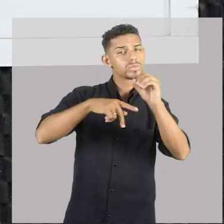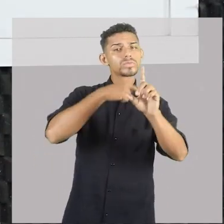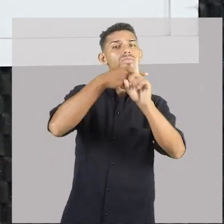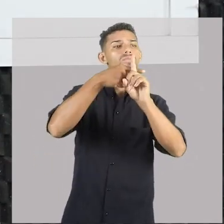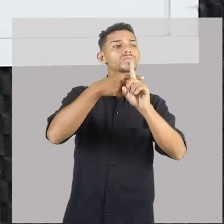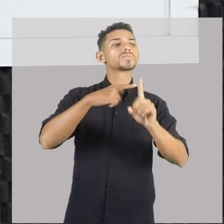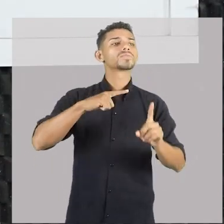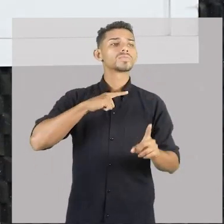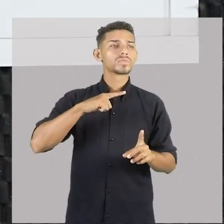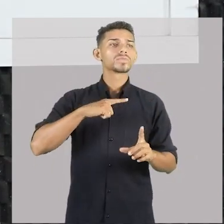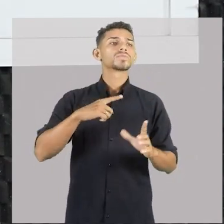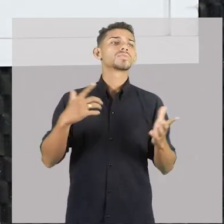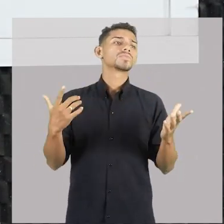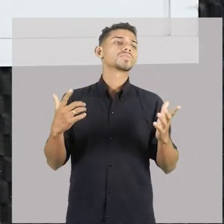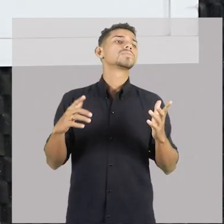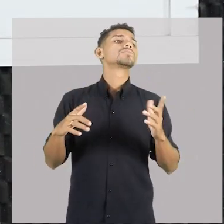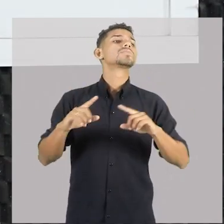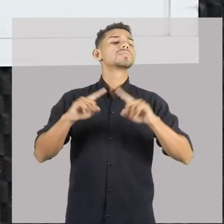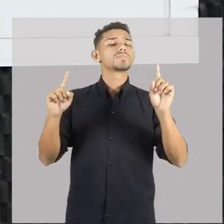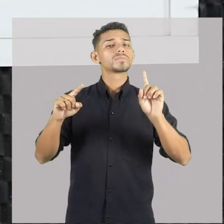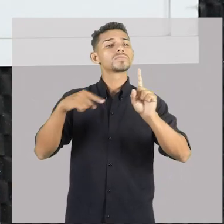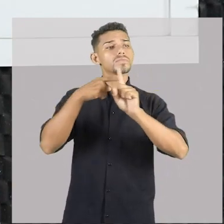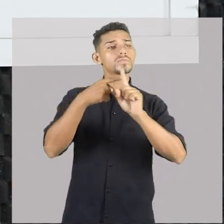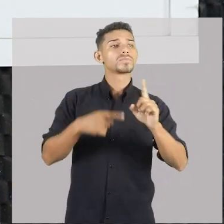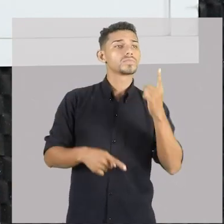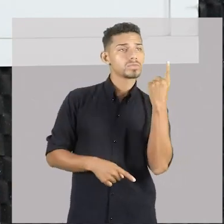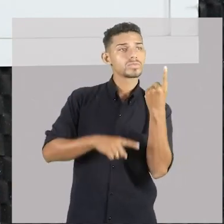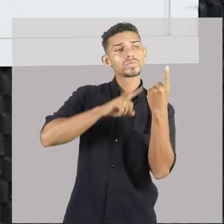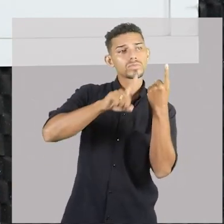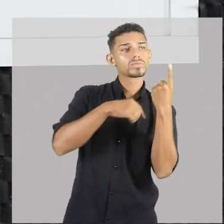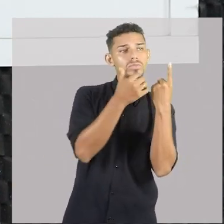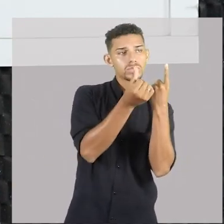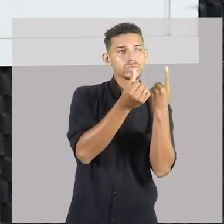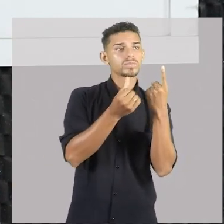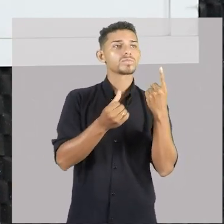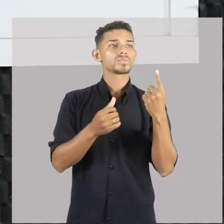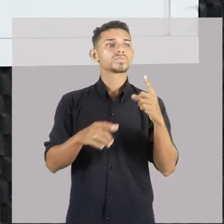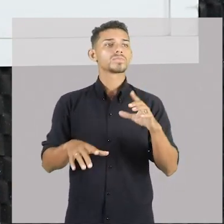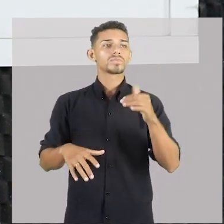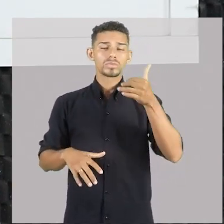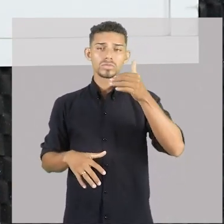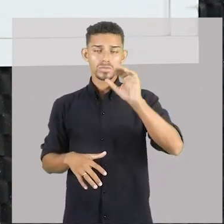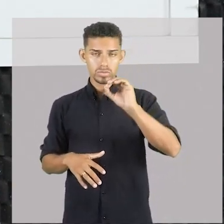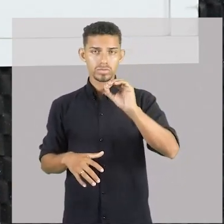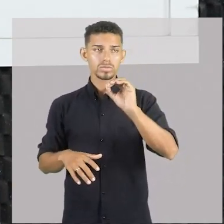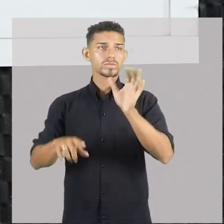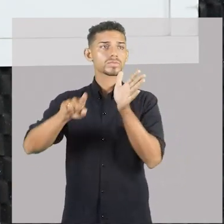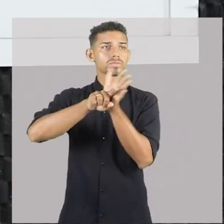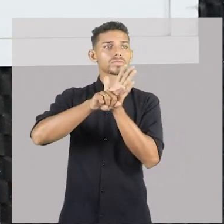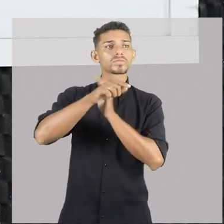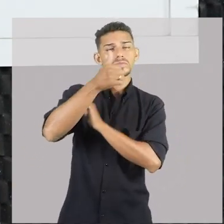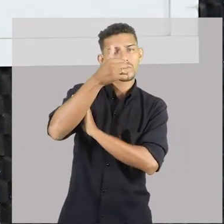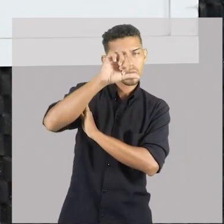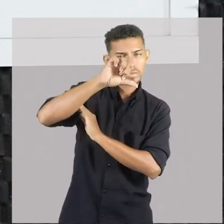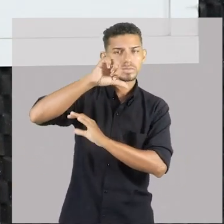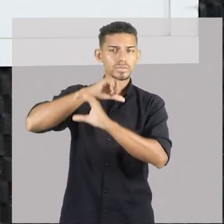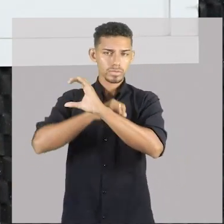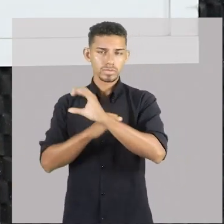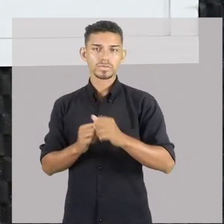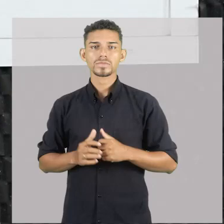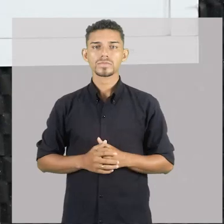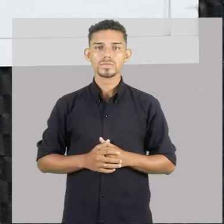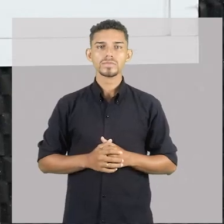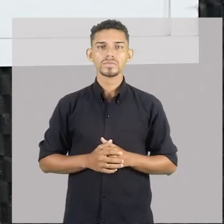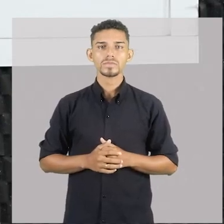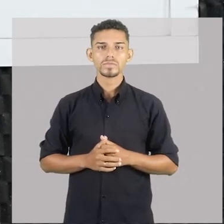possui essa carga, só que com valor positivo. 1,6 vezes 10 elevado a menos 19 coulombs. Senhores